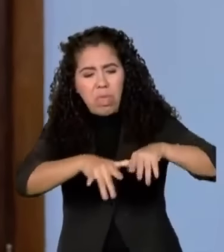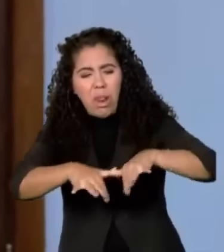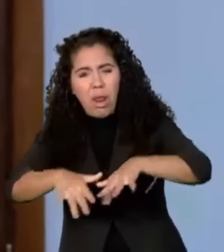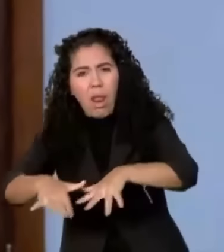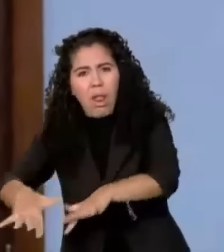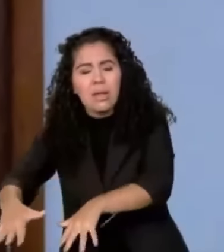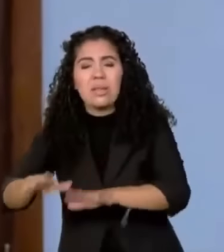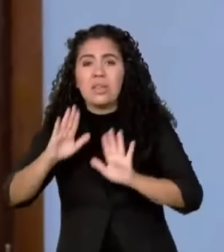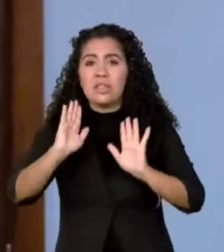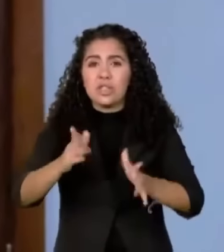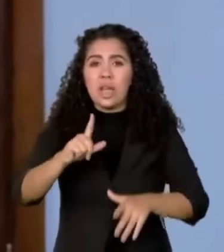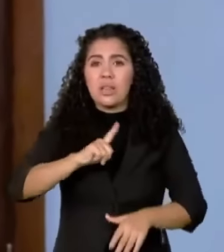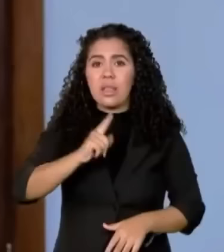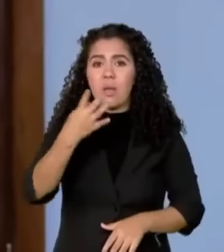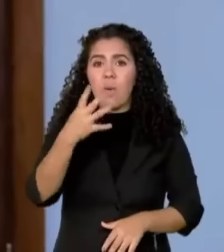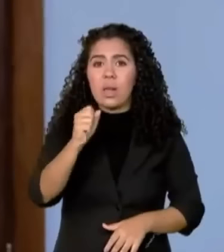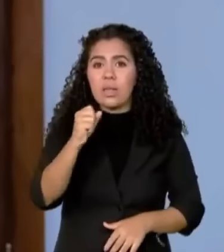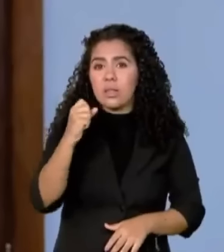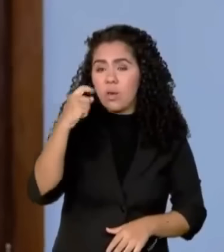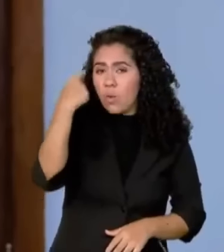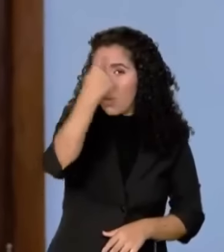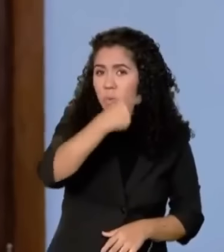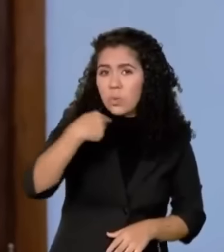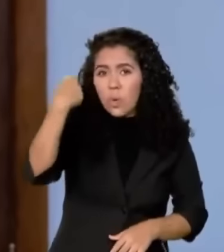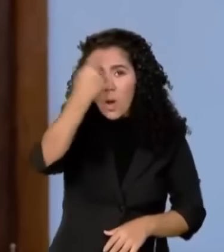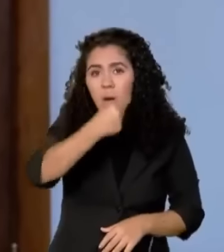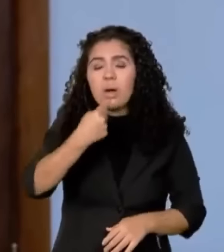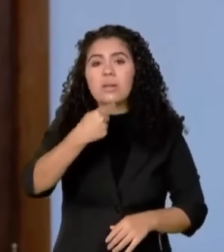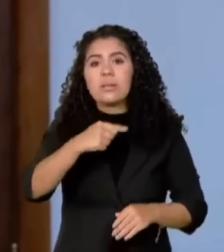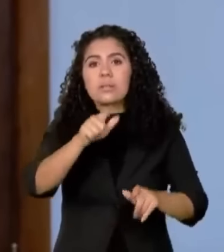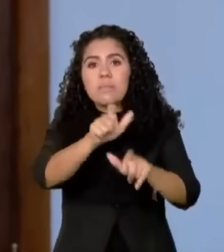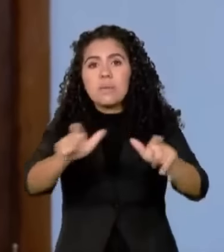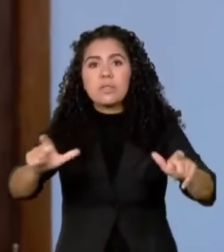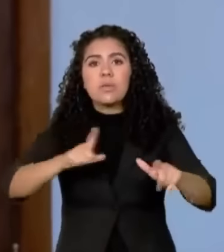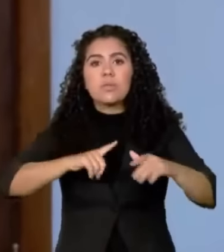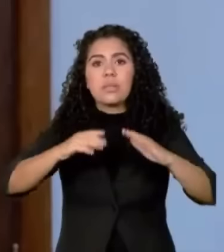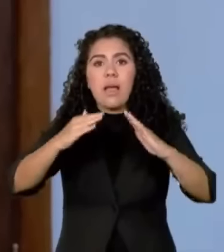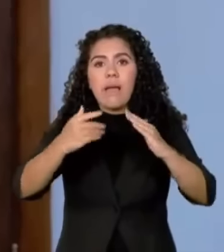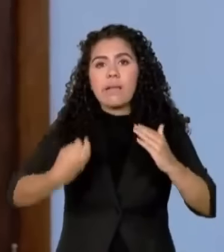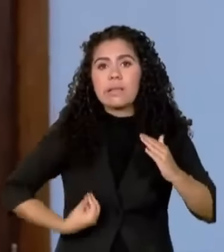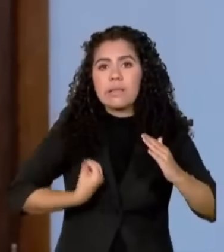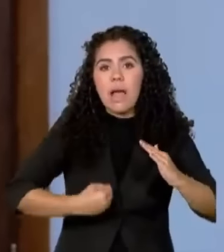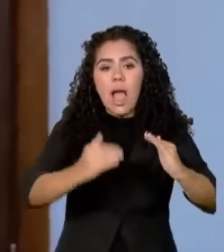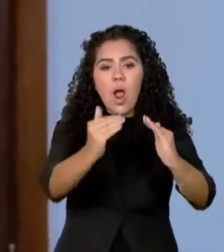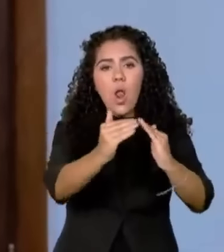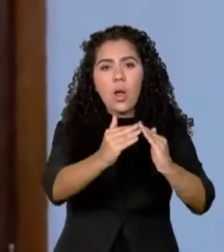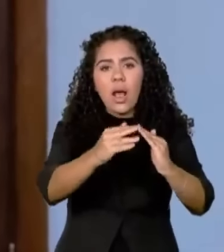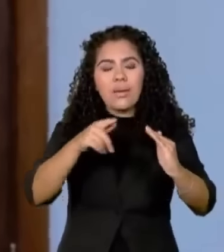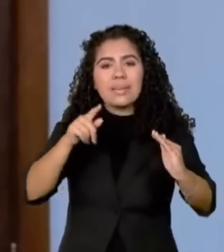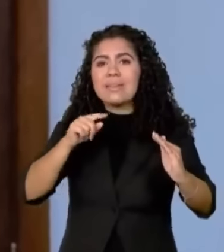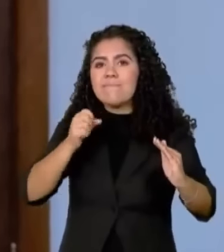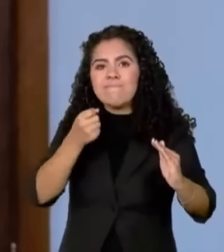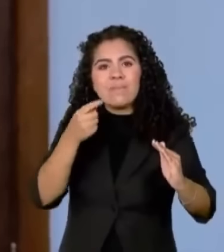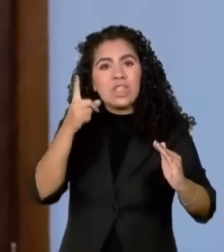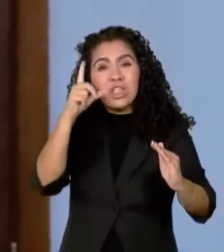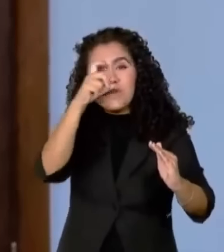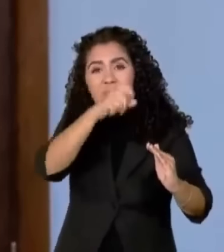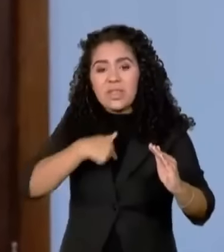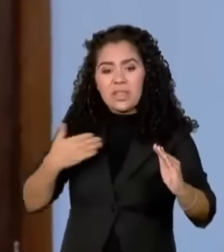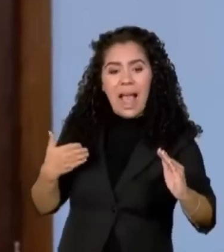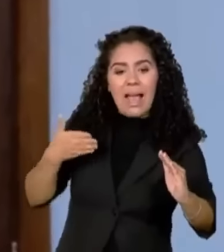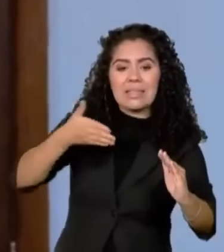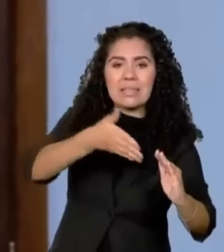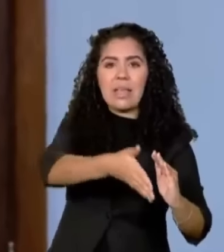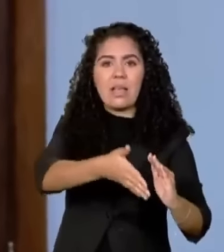48 horas em localidades que estão inacessíveis, já pedindo resgate. A gente está se esforçando para chegar em cada um